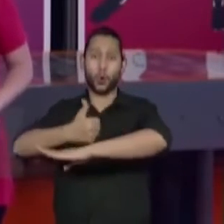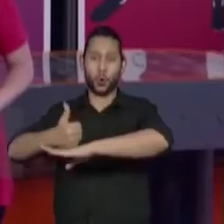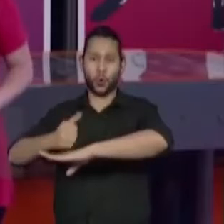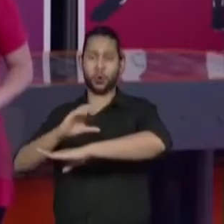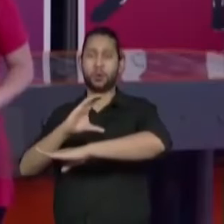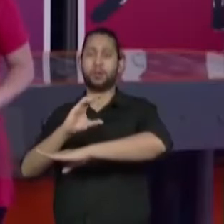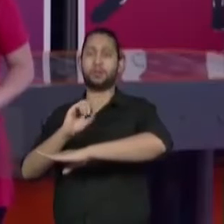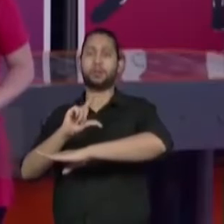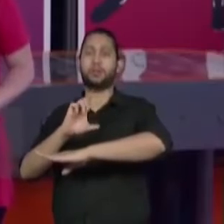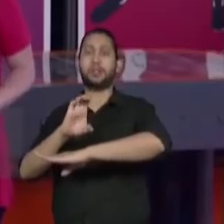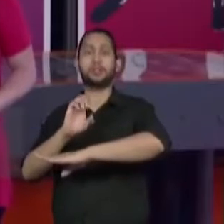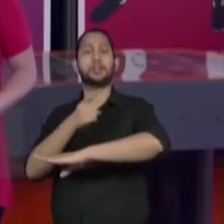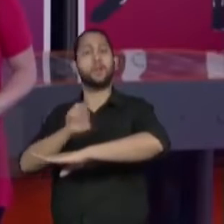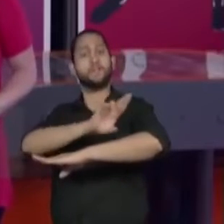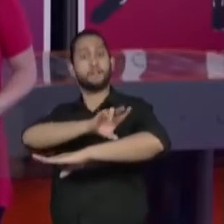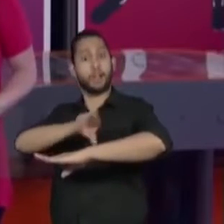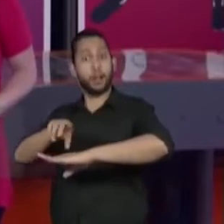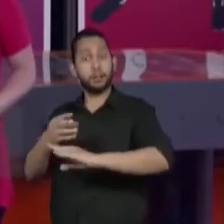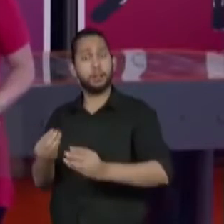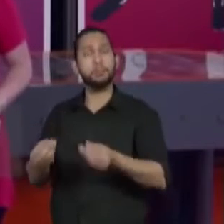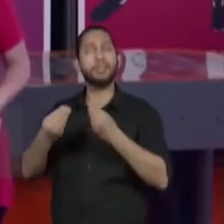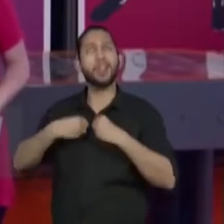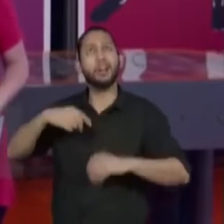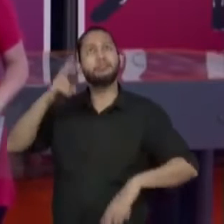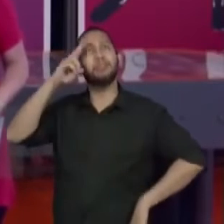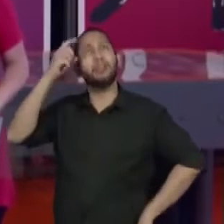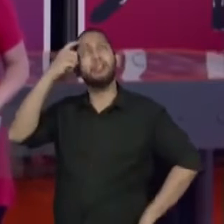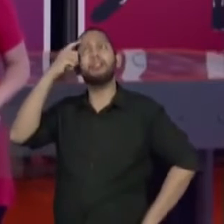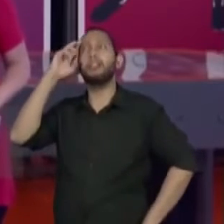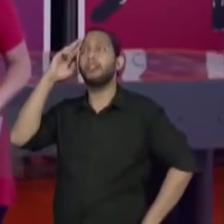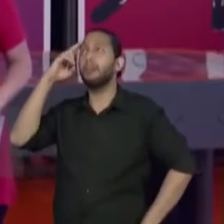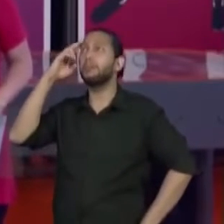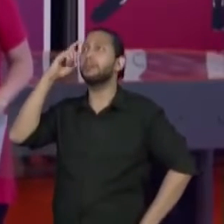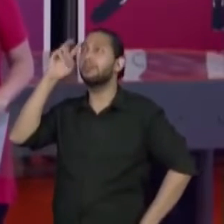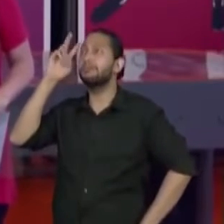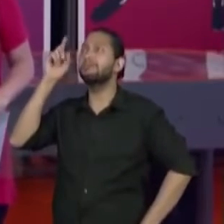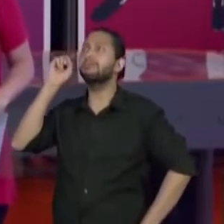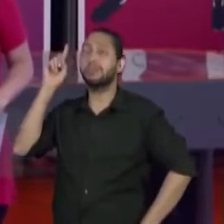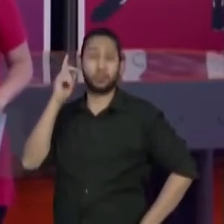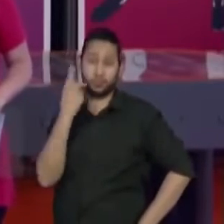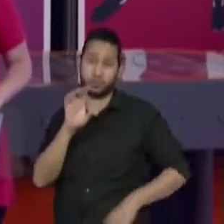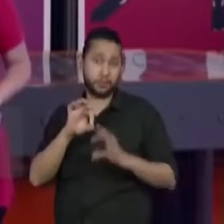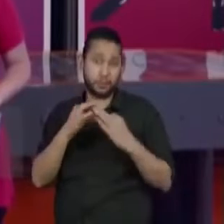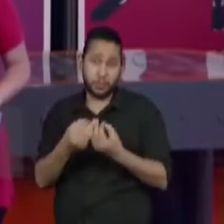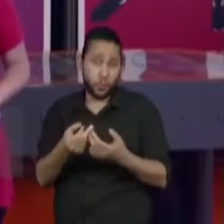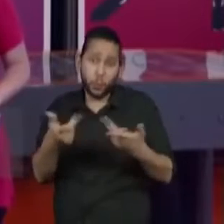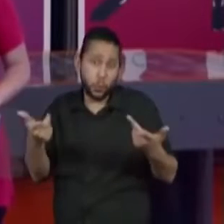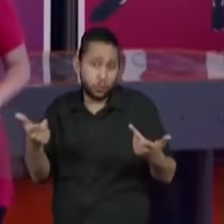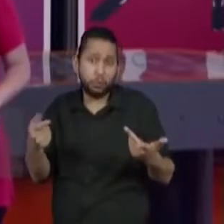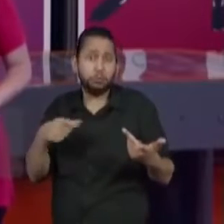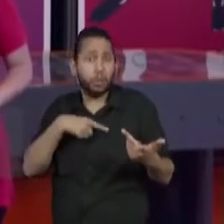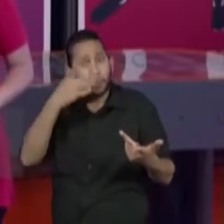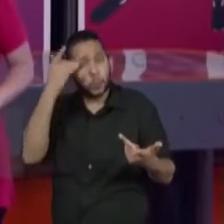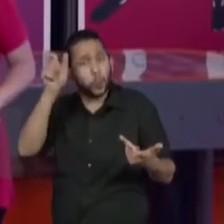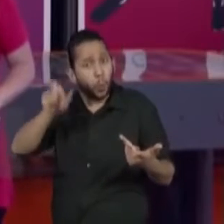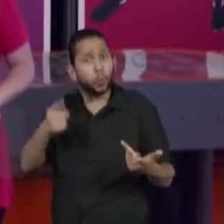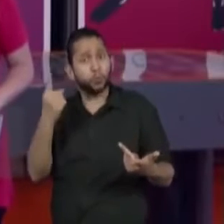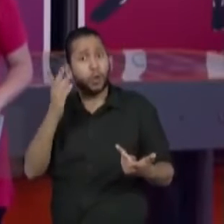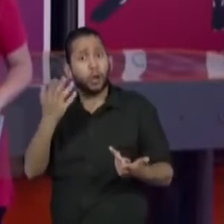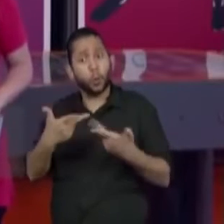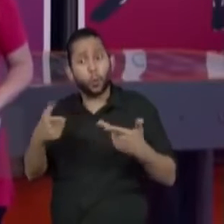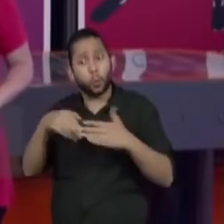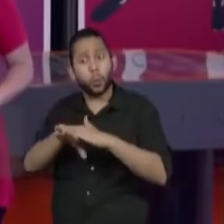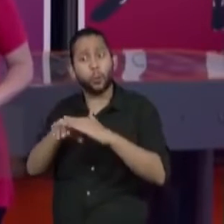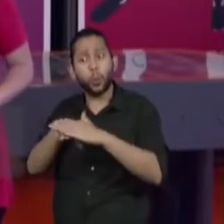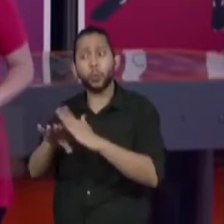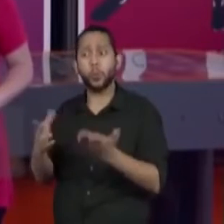memória efetiva muito bacana. Sim. Não é? Sempre tem alguém na família ali que guardou algum objeto de uma